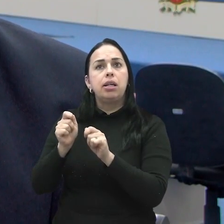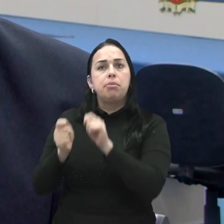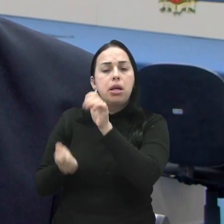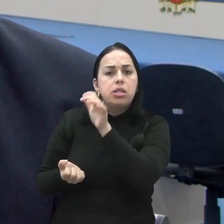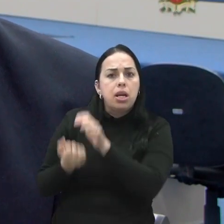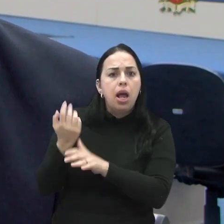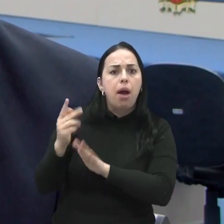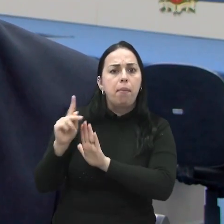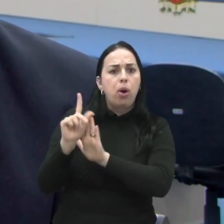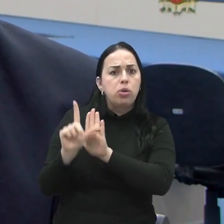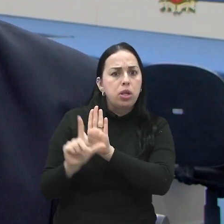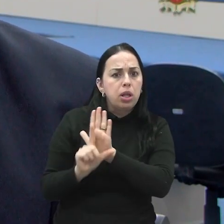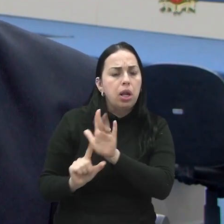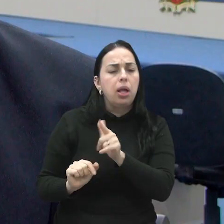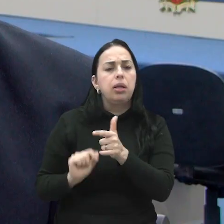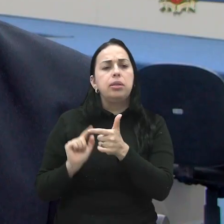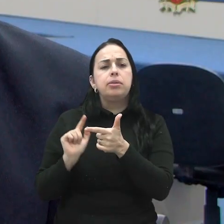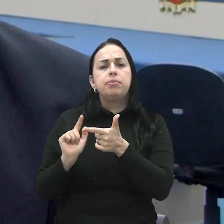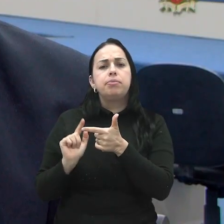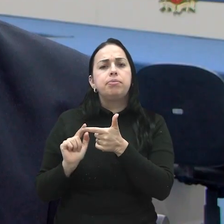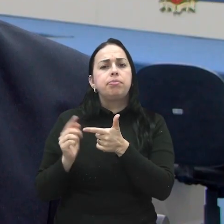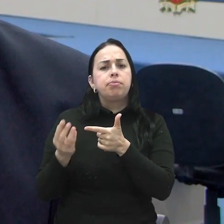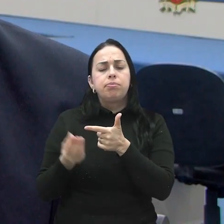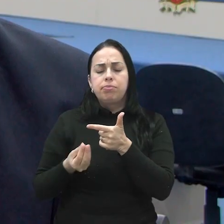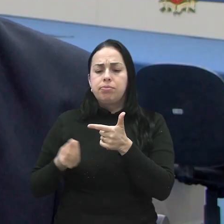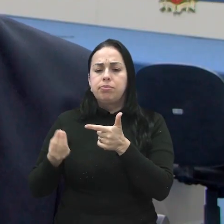criarmos projetos de lei, criarmos